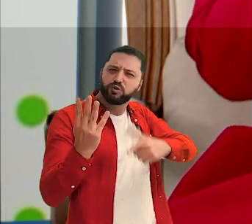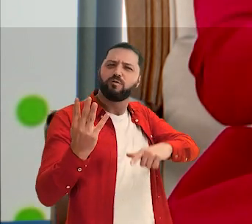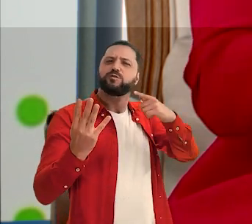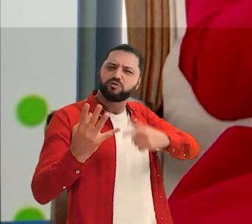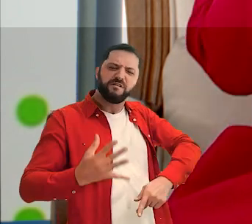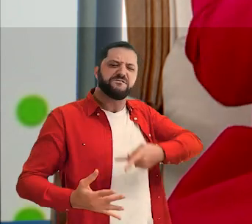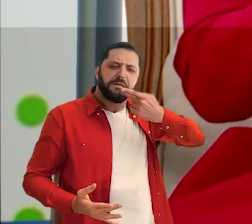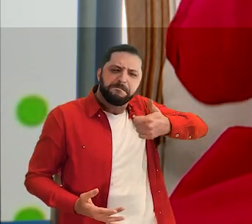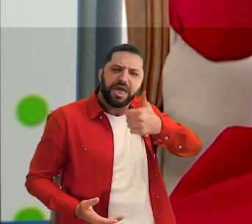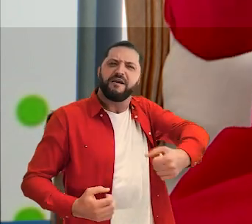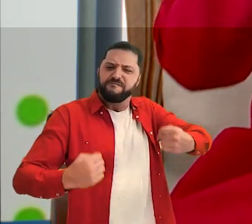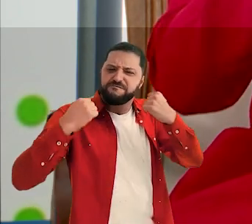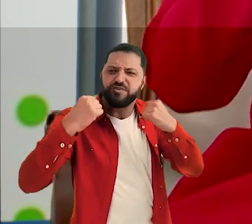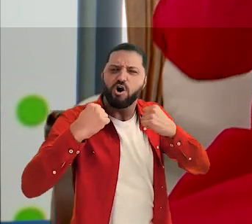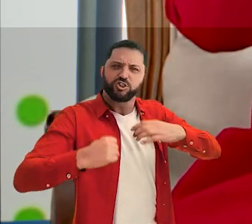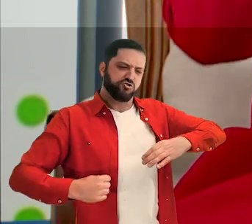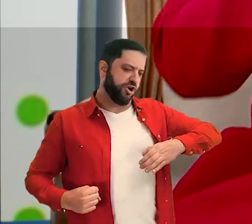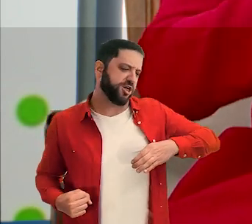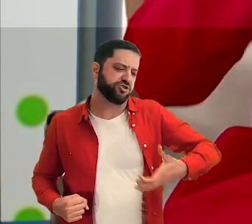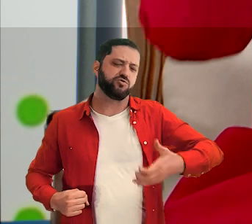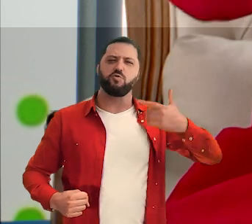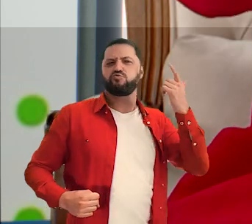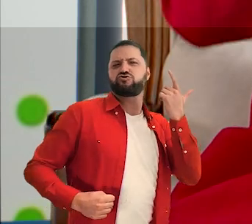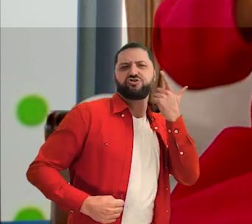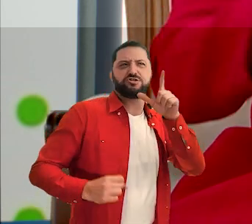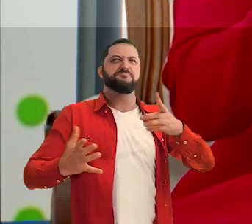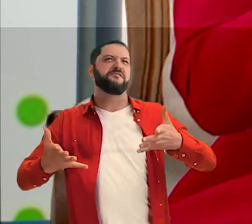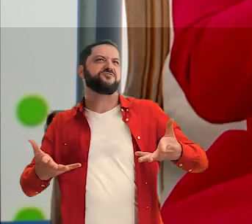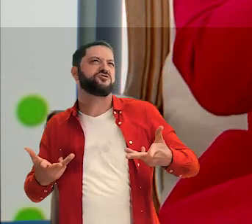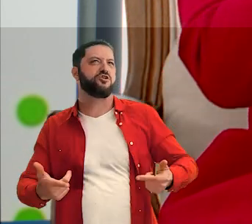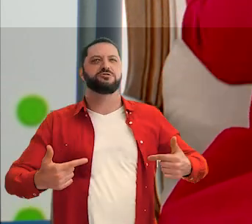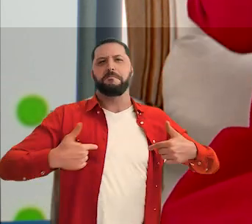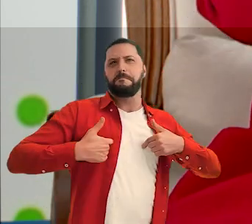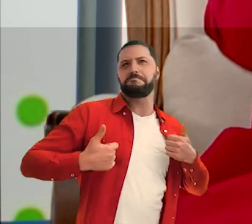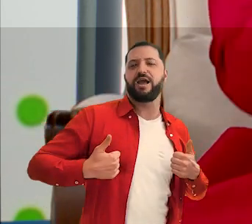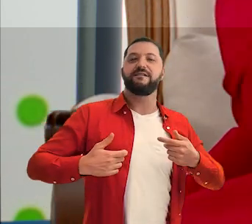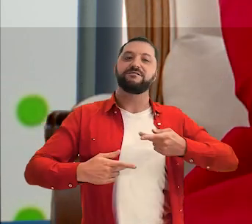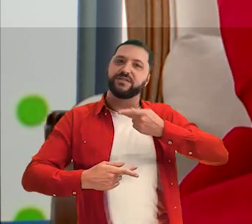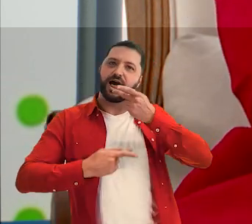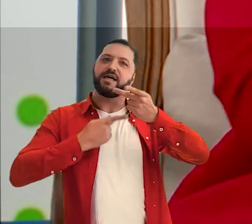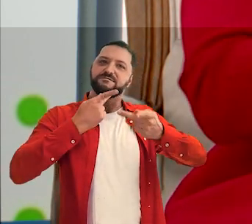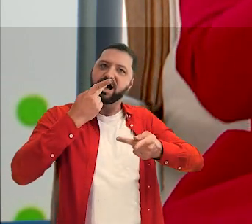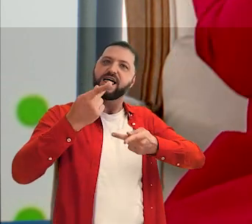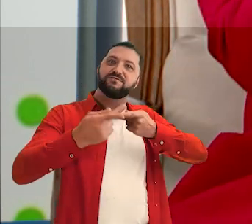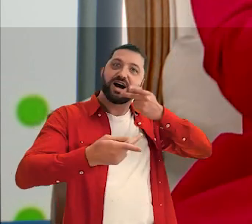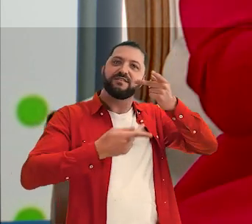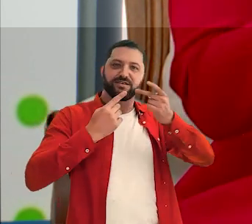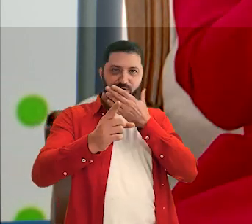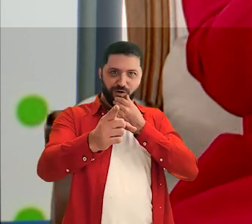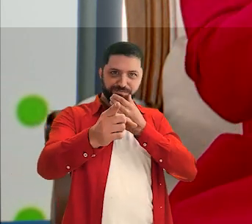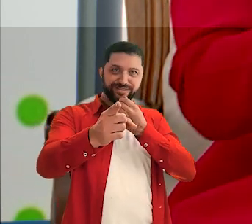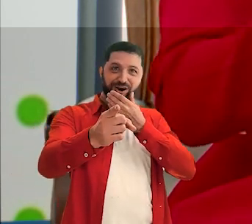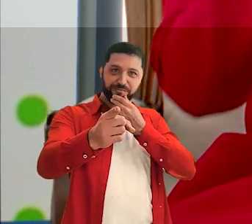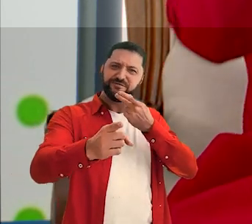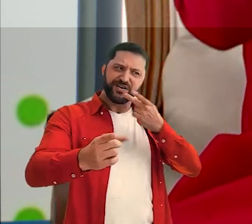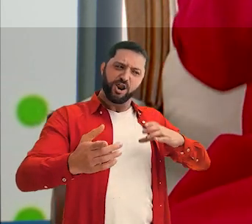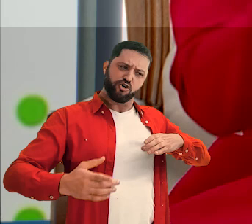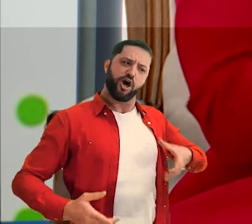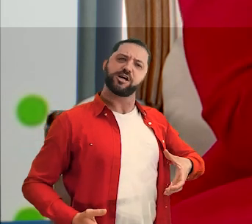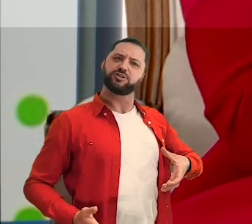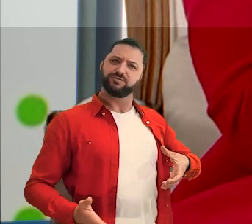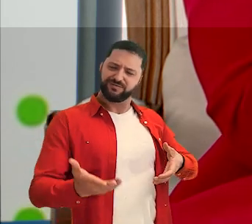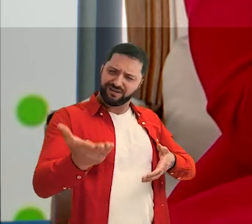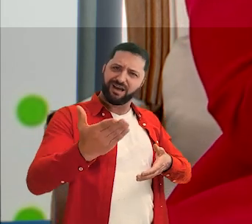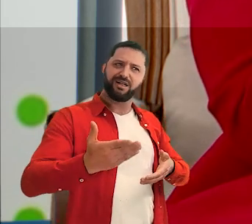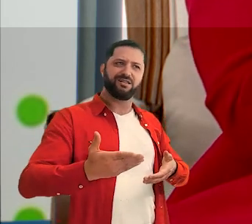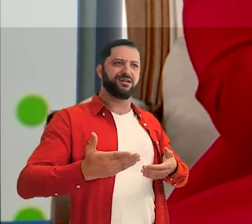repete, repete, repete. Começa a falar com você. Você é forte, corajosa, você é incrível. Começa a repetir, corajosos os homens